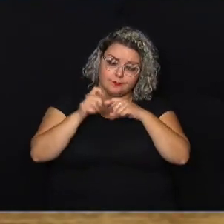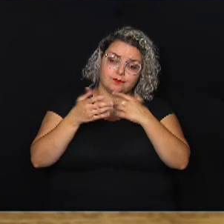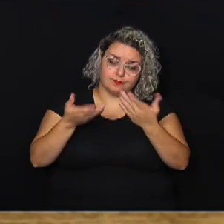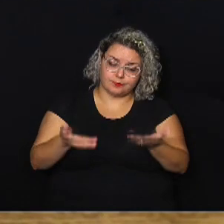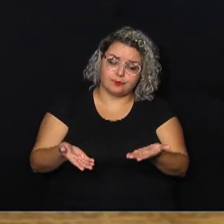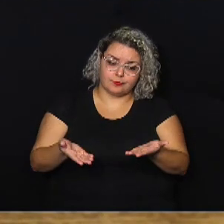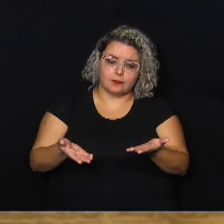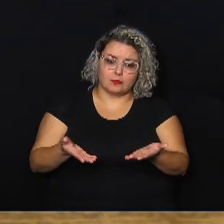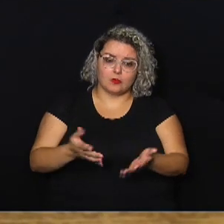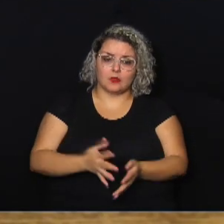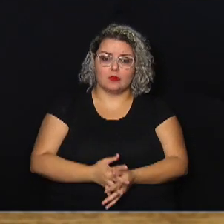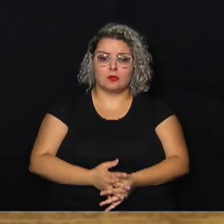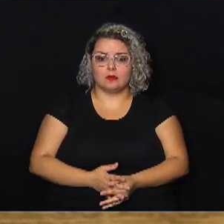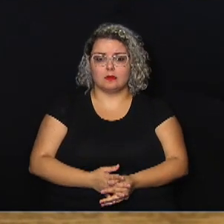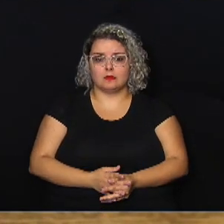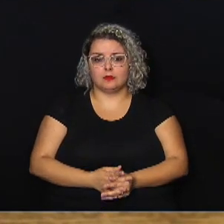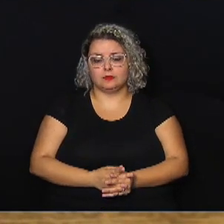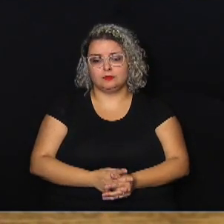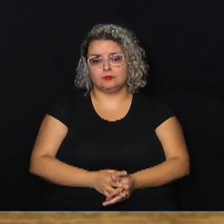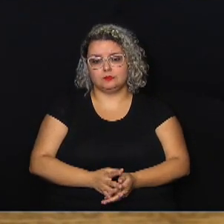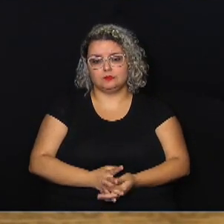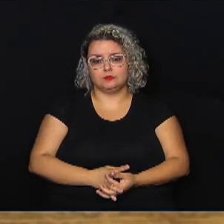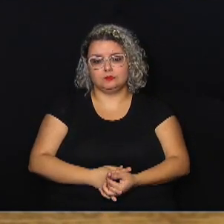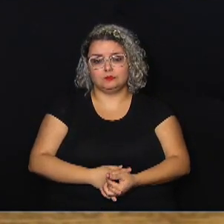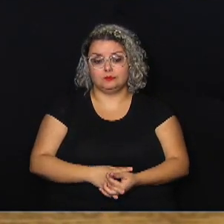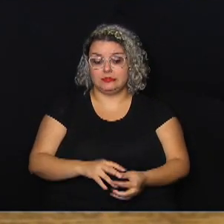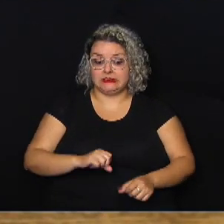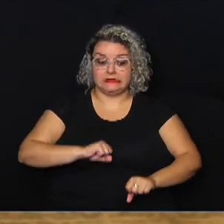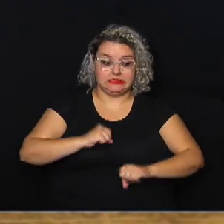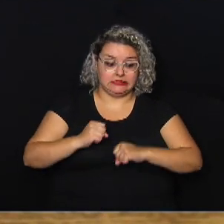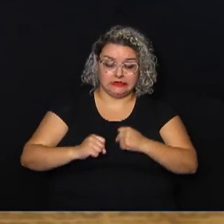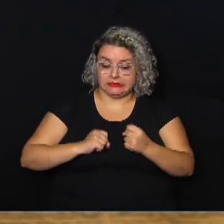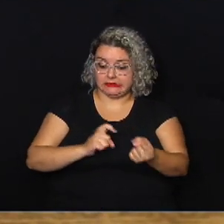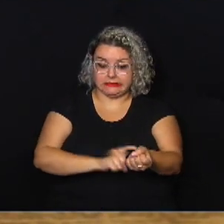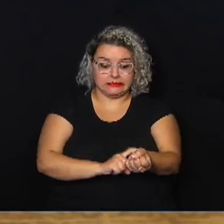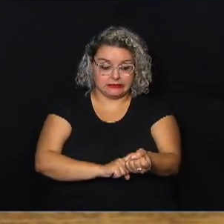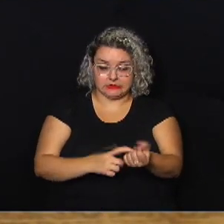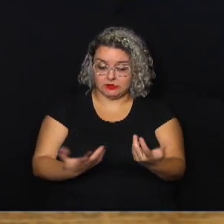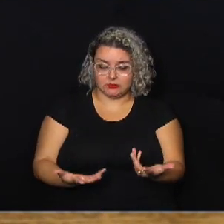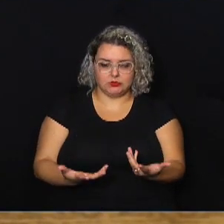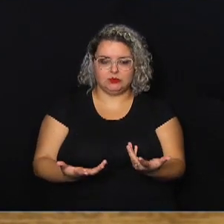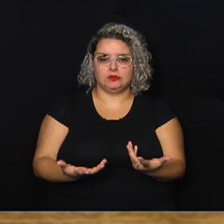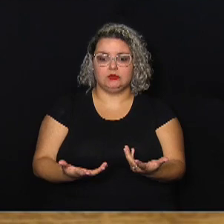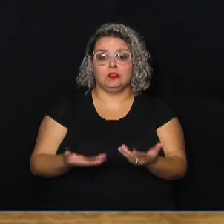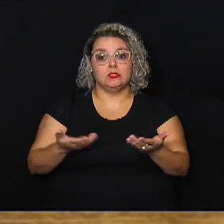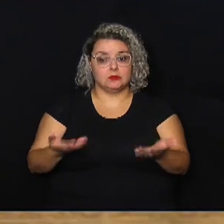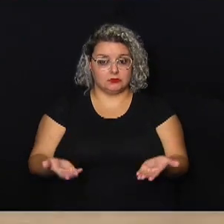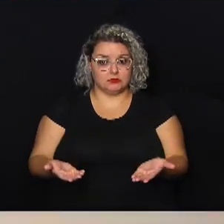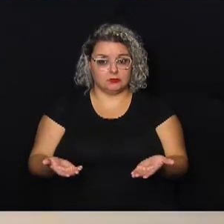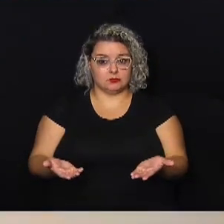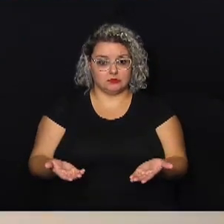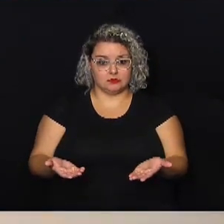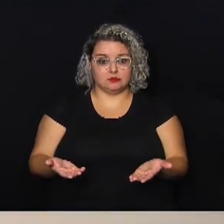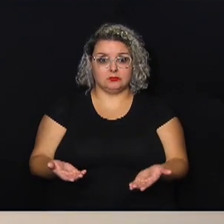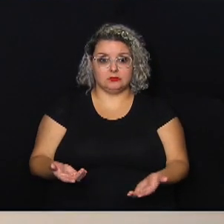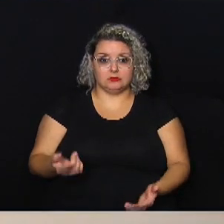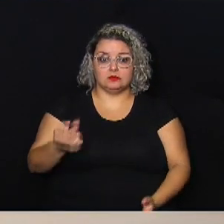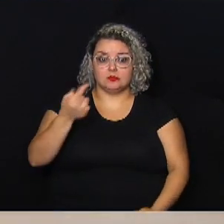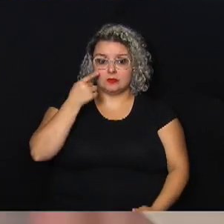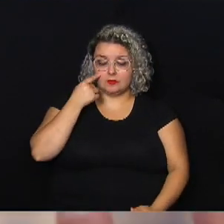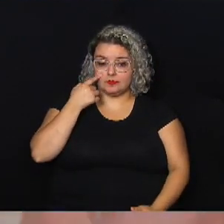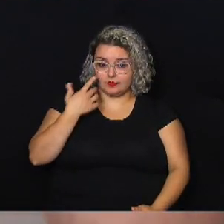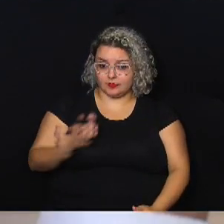dar uma coisa revoltante, né? Que ele reage contra aquilo. Então, desde